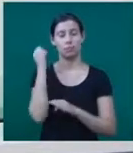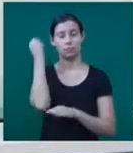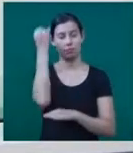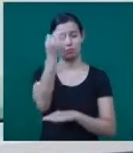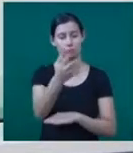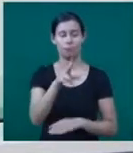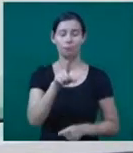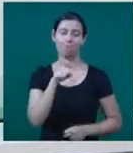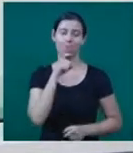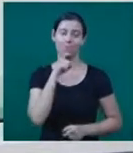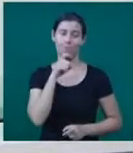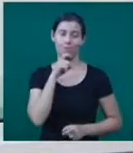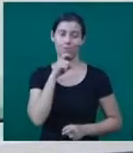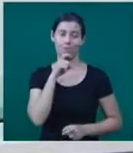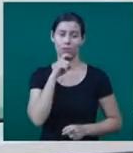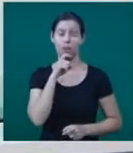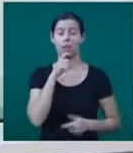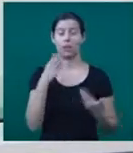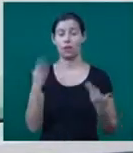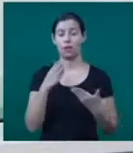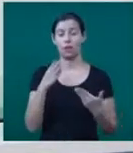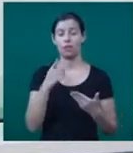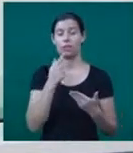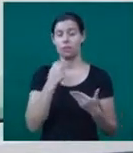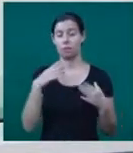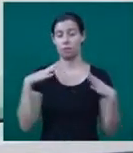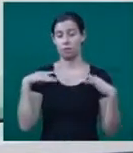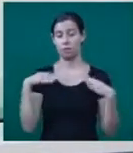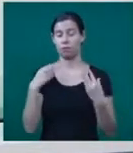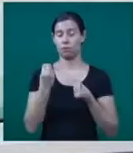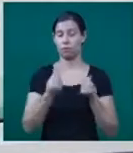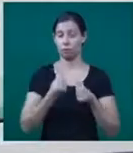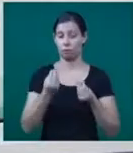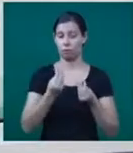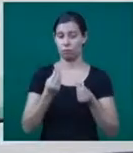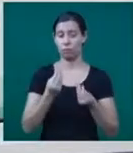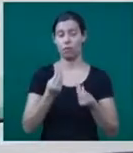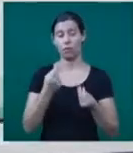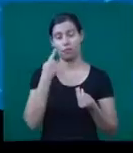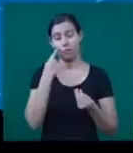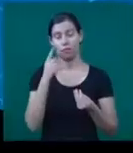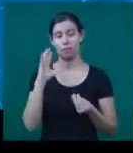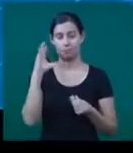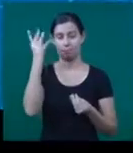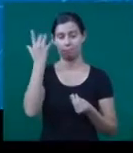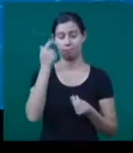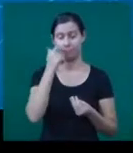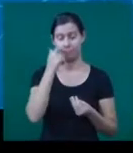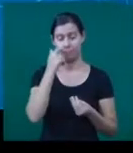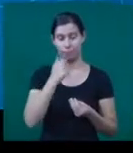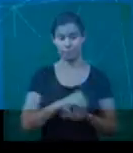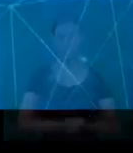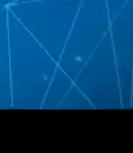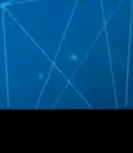assim. Vamos saber como será o feriado de Corpus Christi. A previsão você vê agora no mapa.